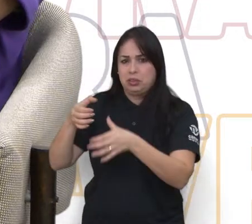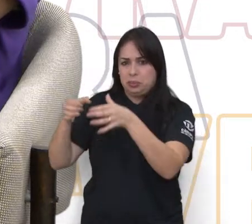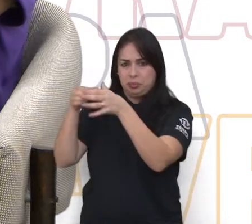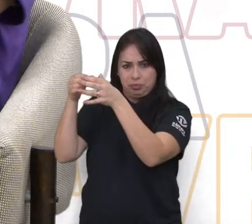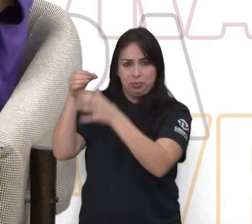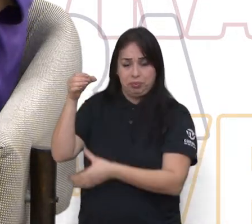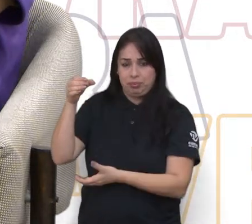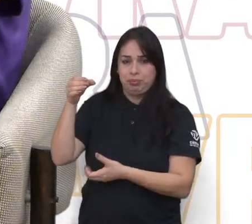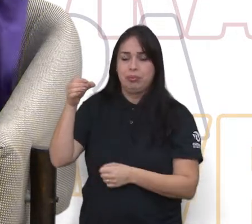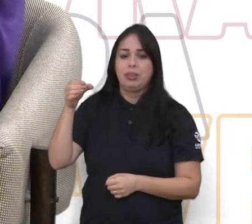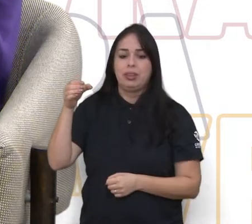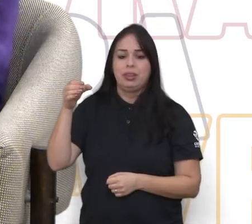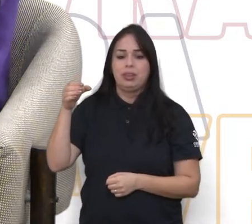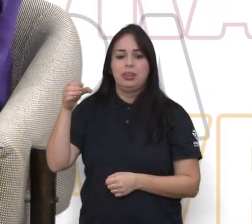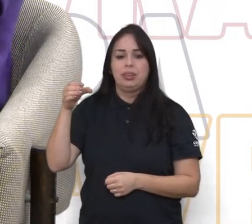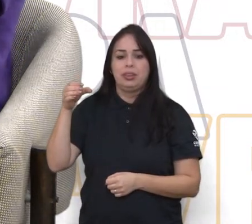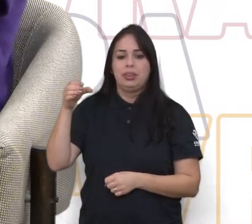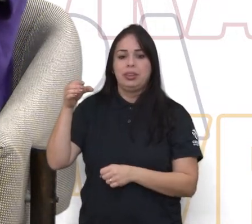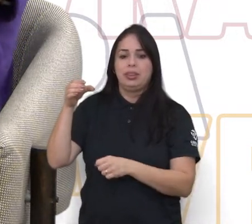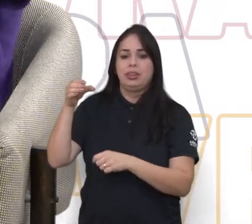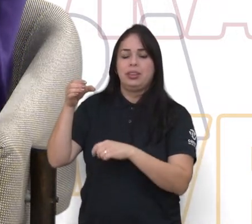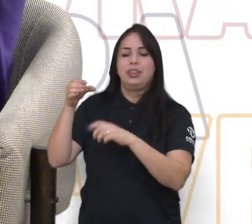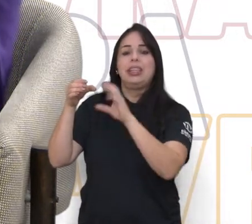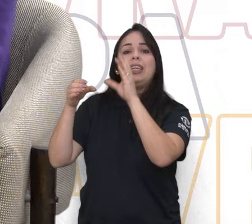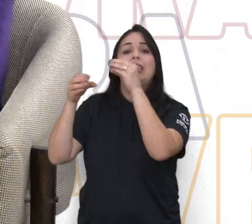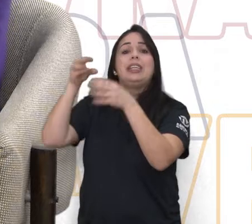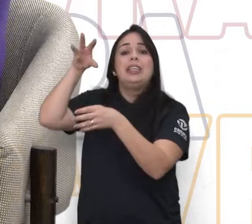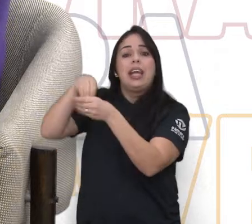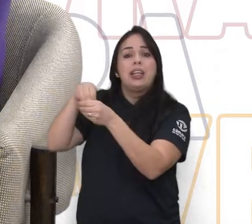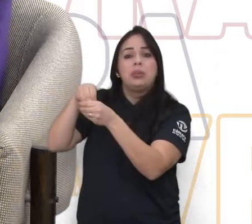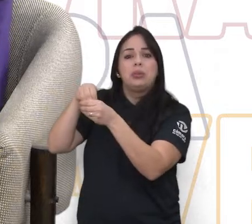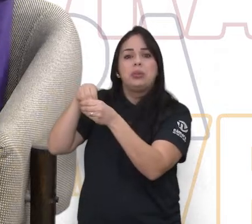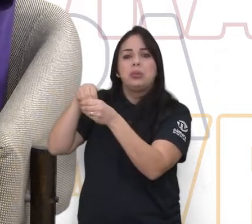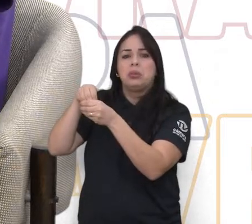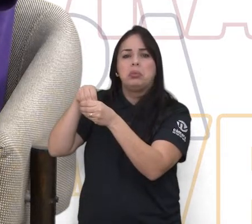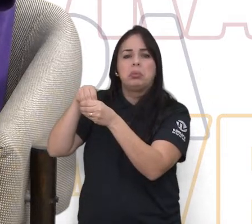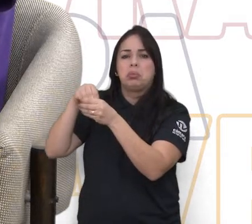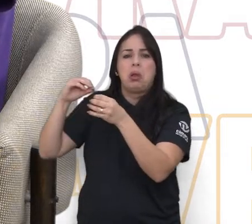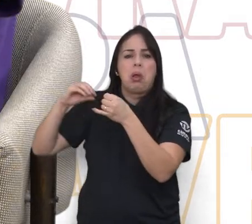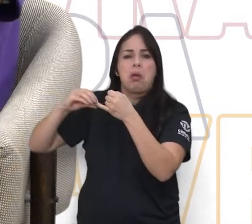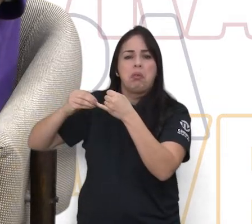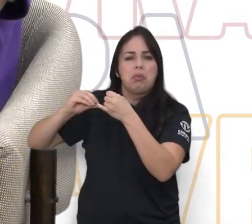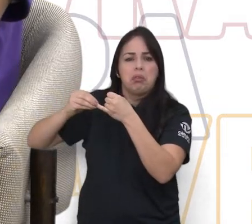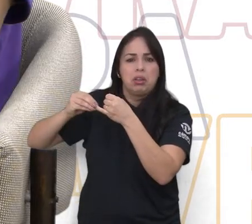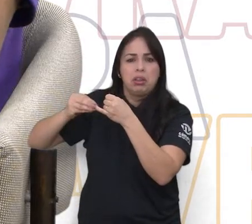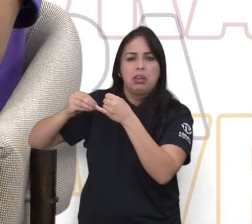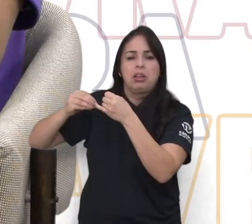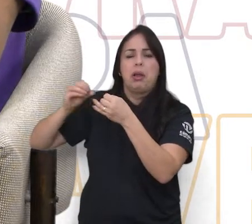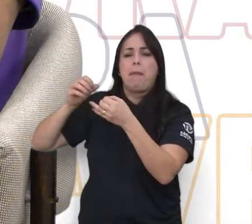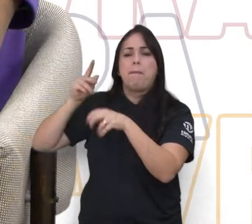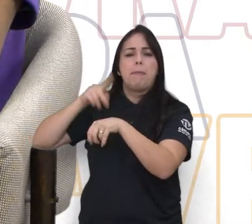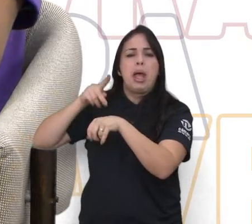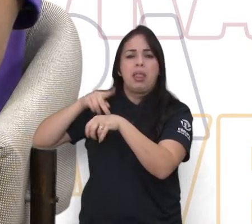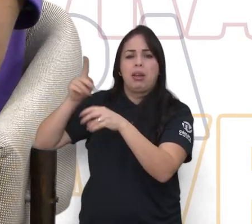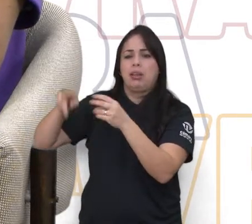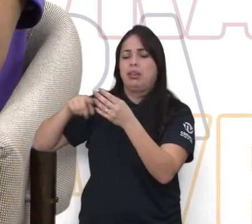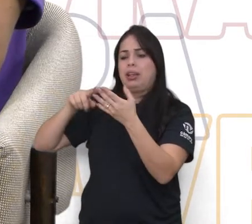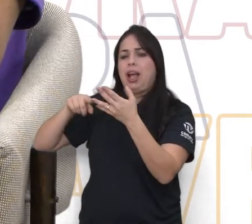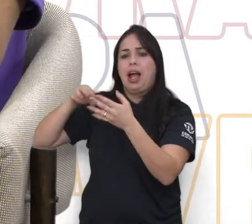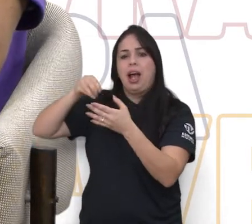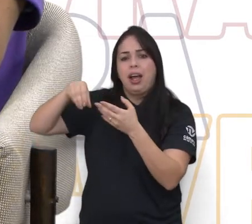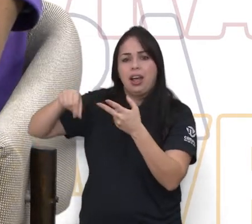né? E eu coloco aqui dentro qualquer grão, qualquer tipo de material. Pode ser pedrinha, pode ser